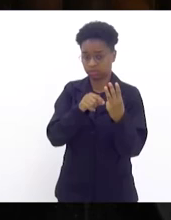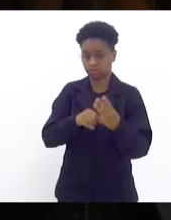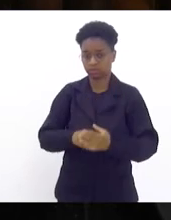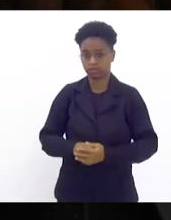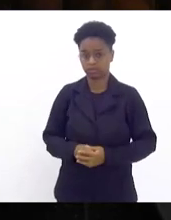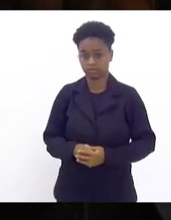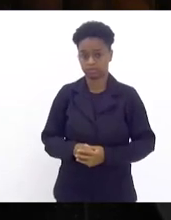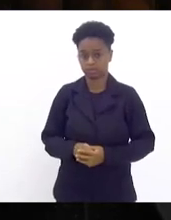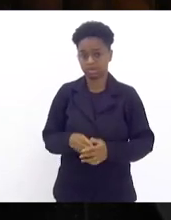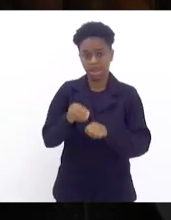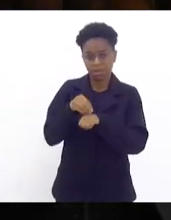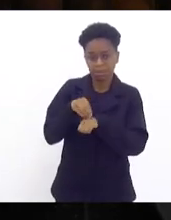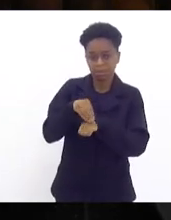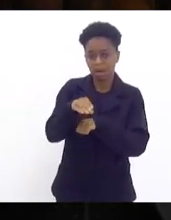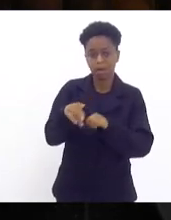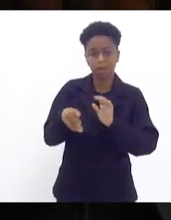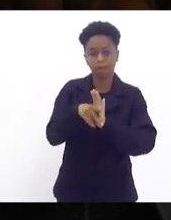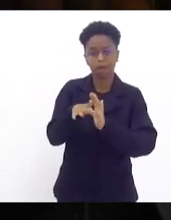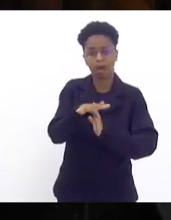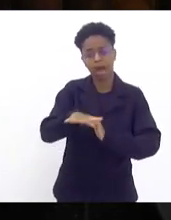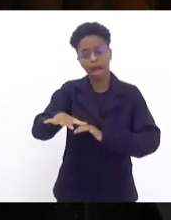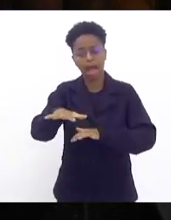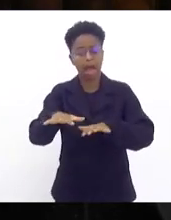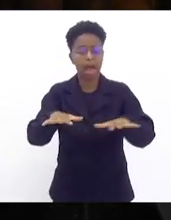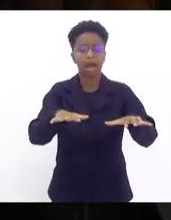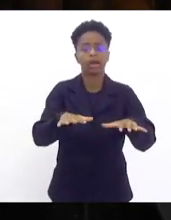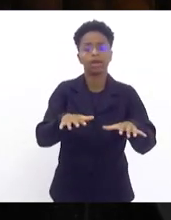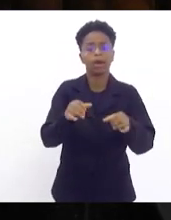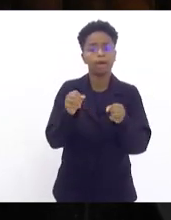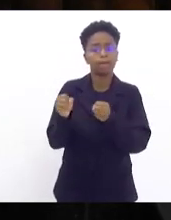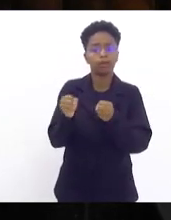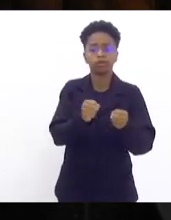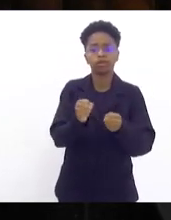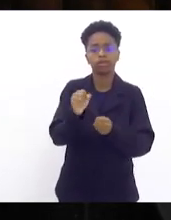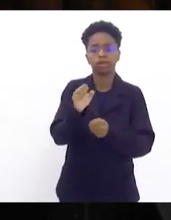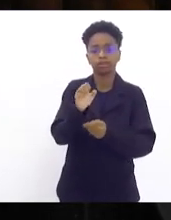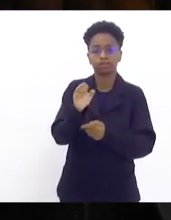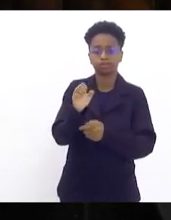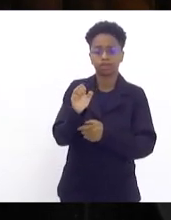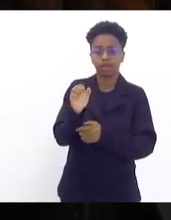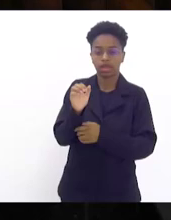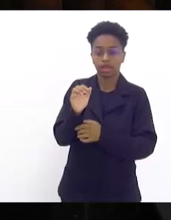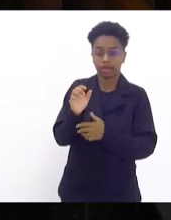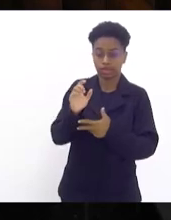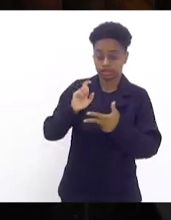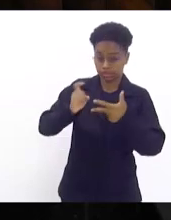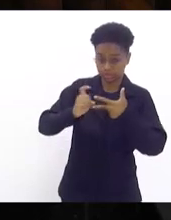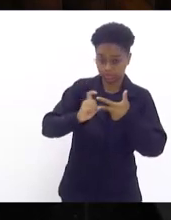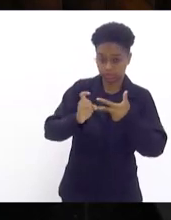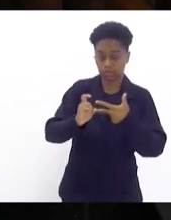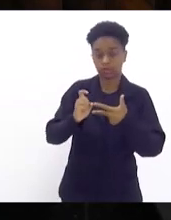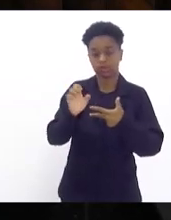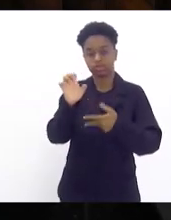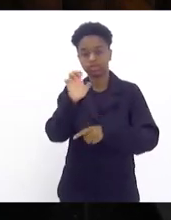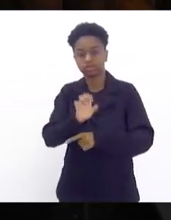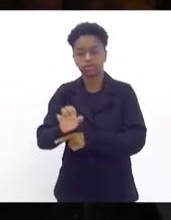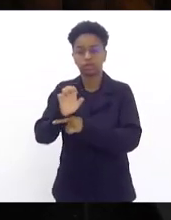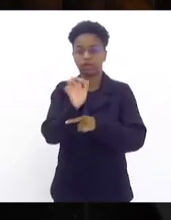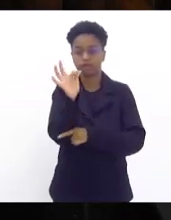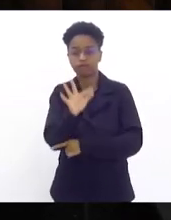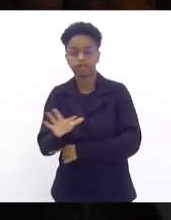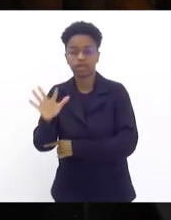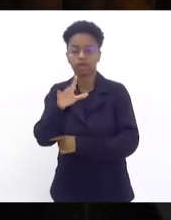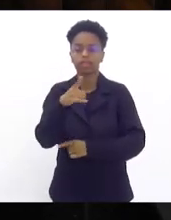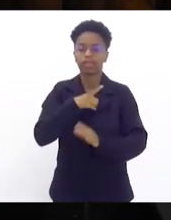por segmentos do Poder Executivo Federal o estadual Tem um poder de dizer uma